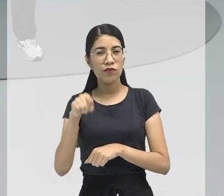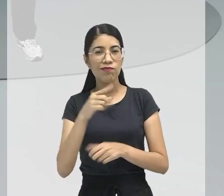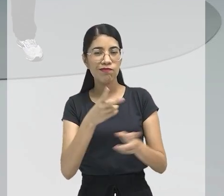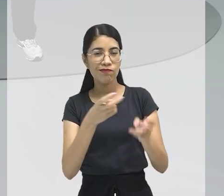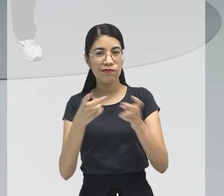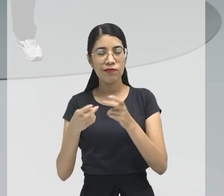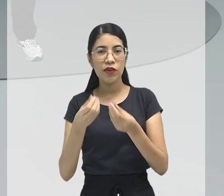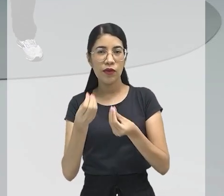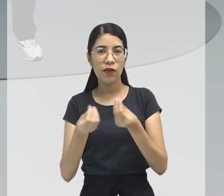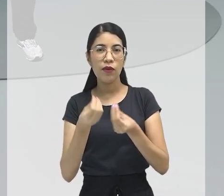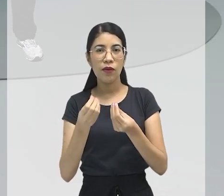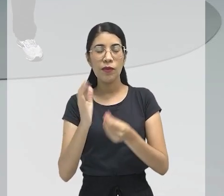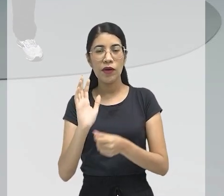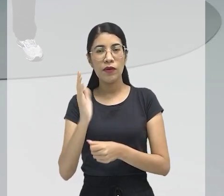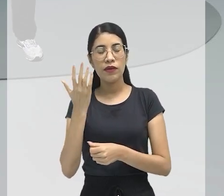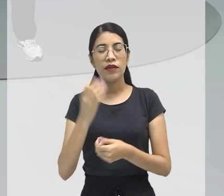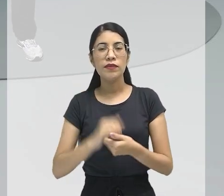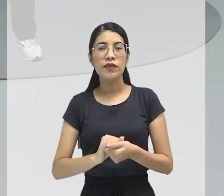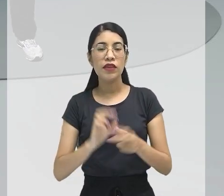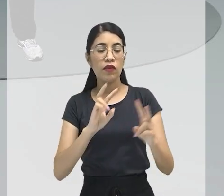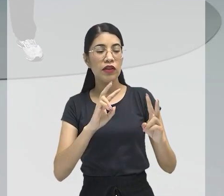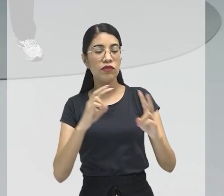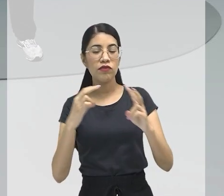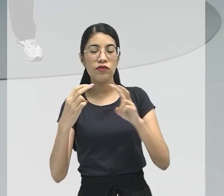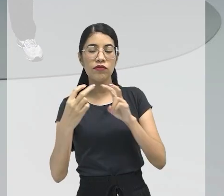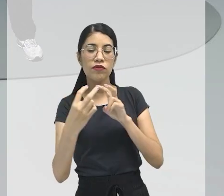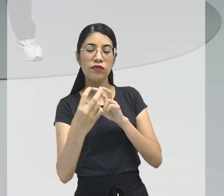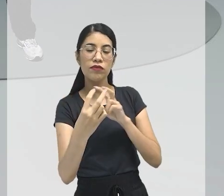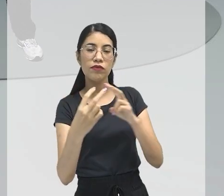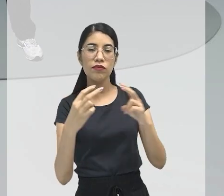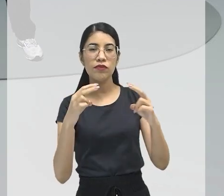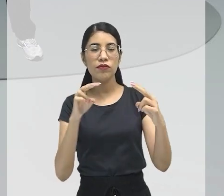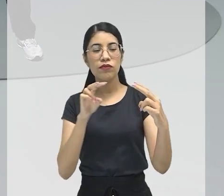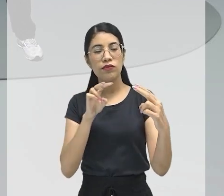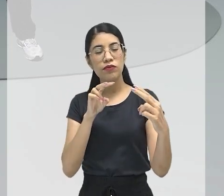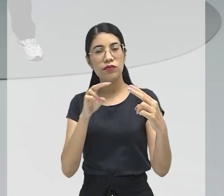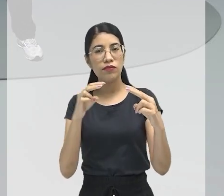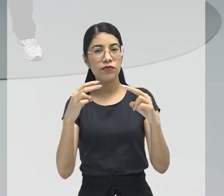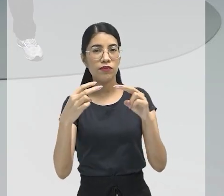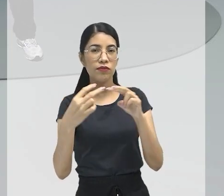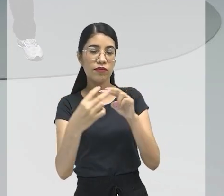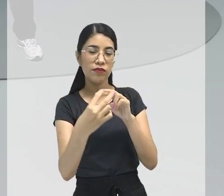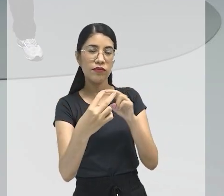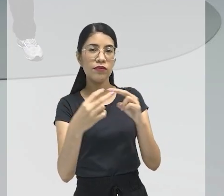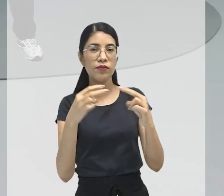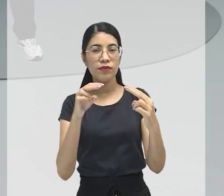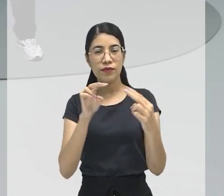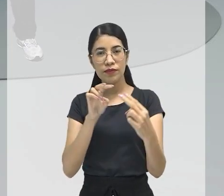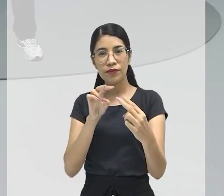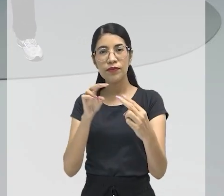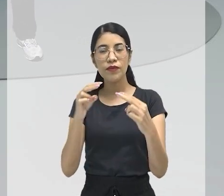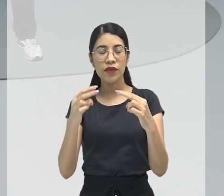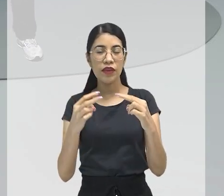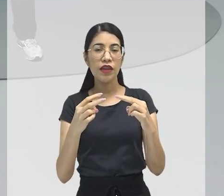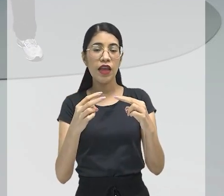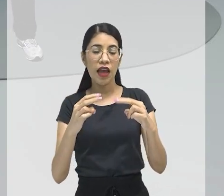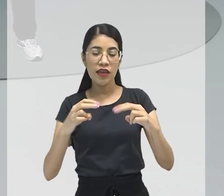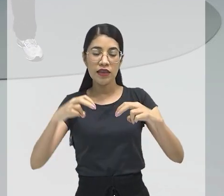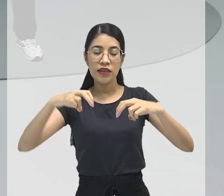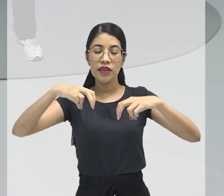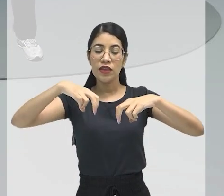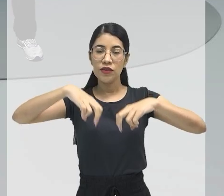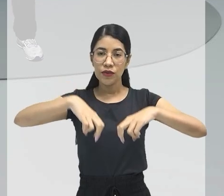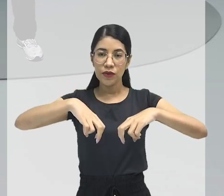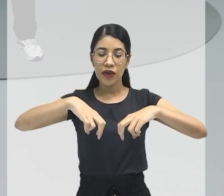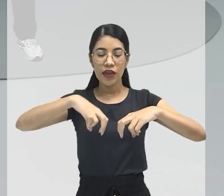e o professor Paulo demonstrando, giram em círculo com um olhar fixo no seu oponente. E aí se